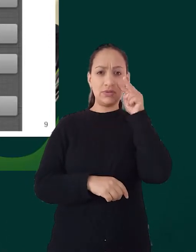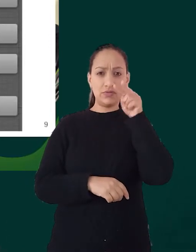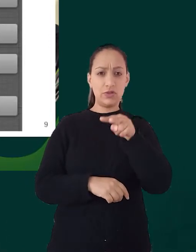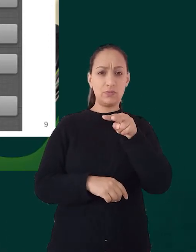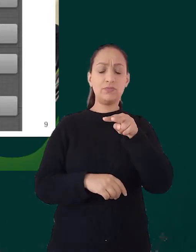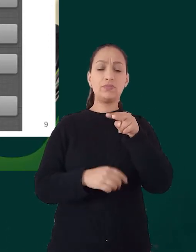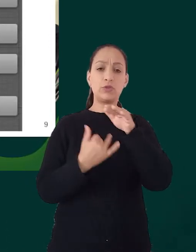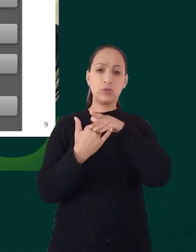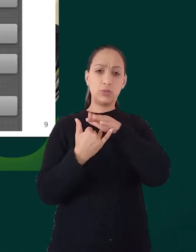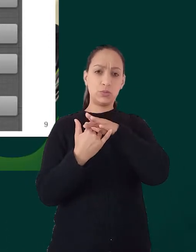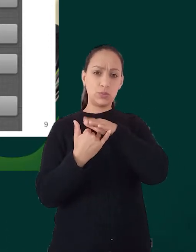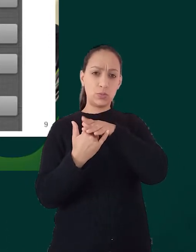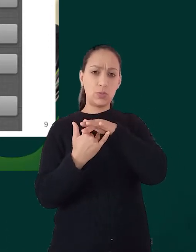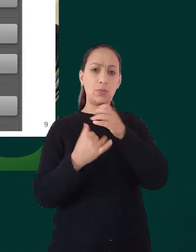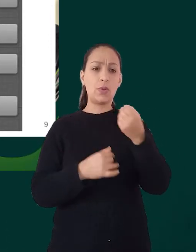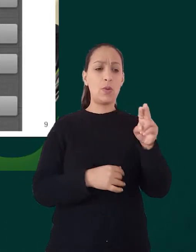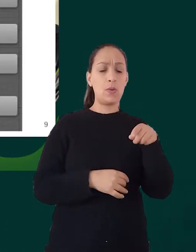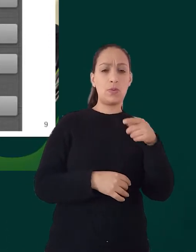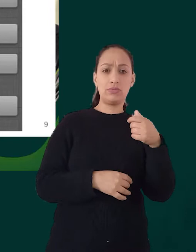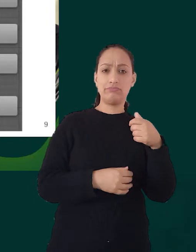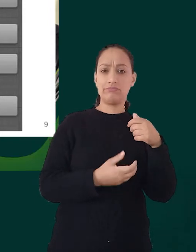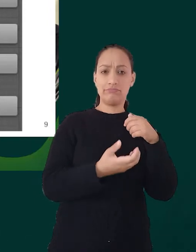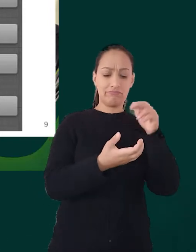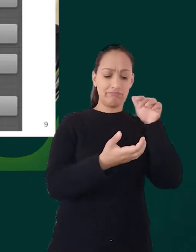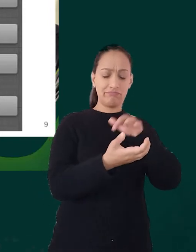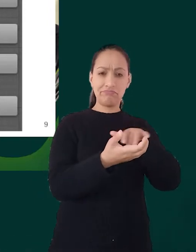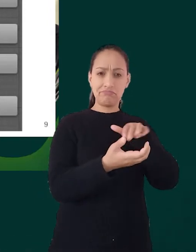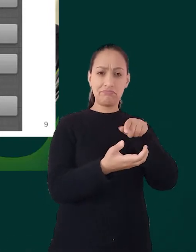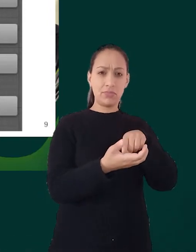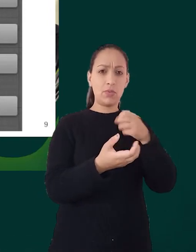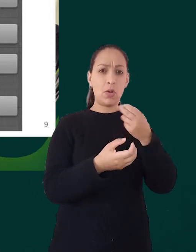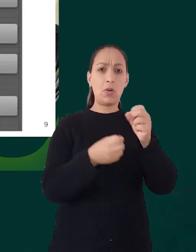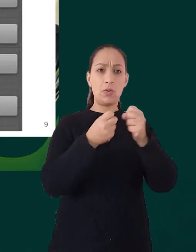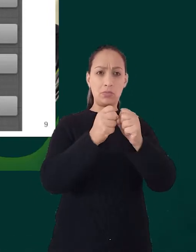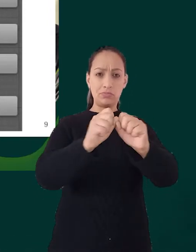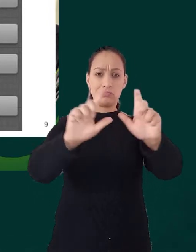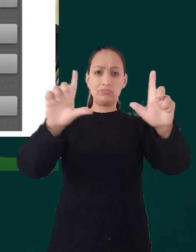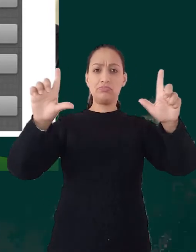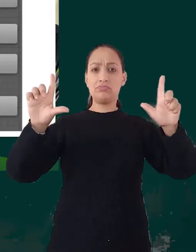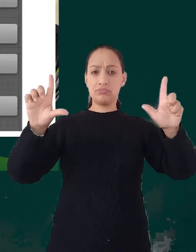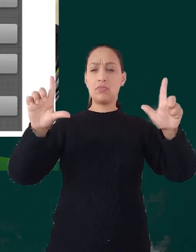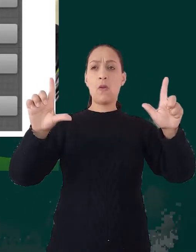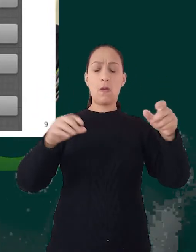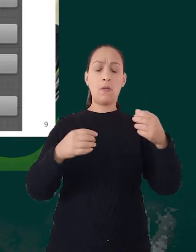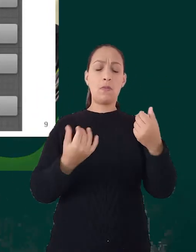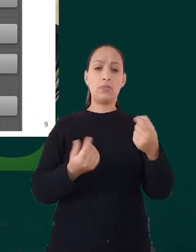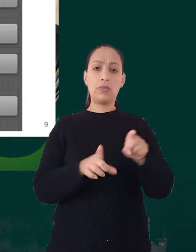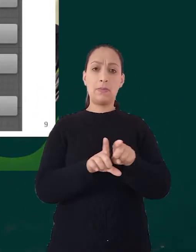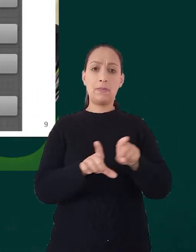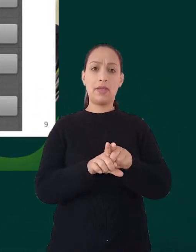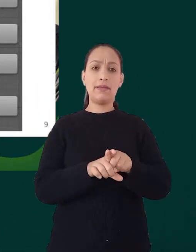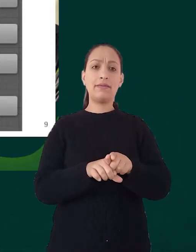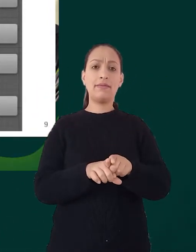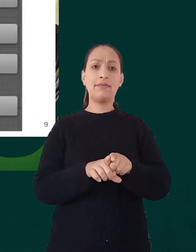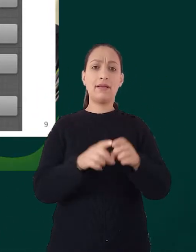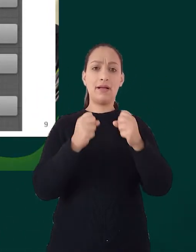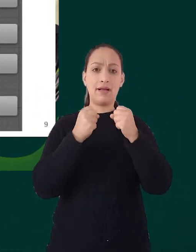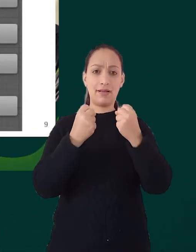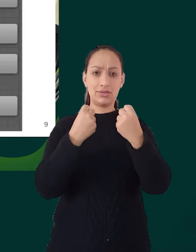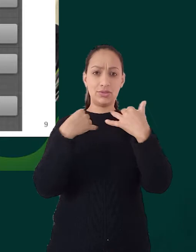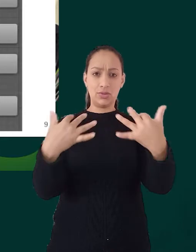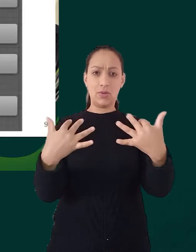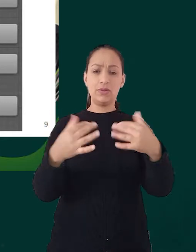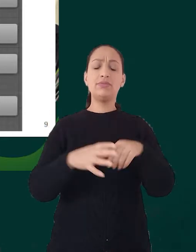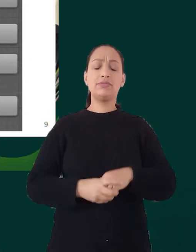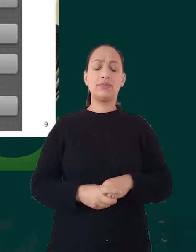no YouTube, quanto no telefone, ou num projetor, ali no auditório, vocês têm um frame rate, que é uma